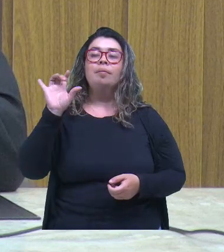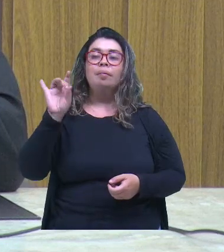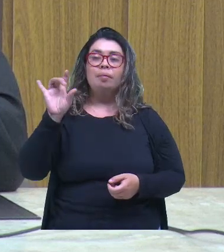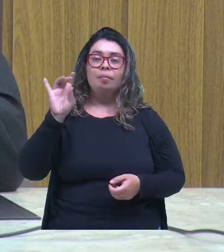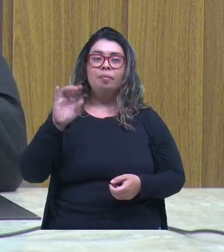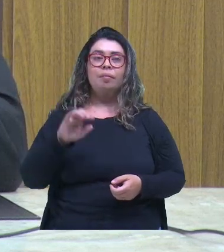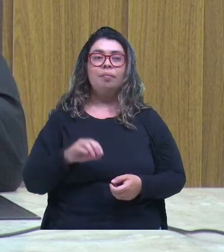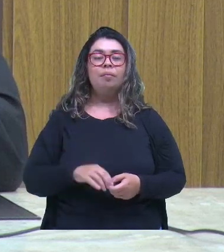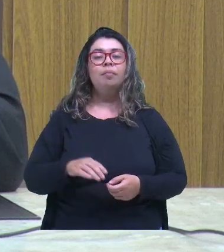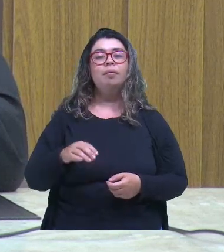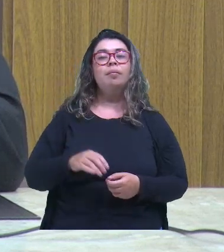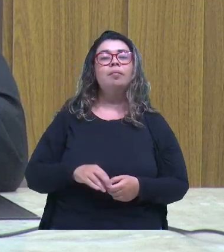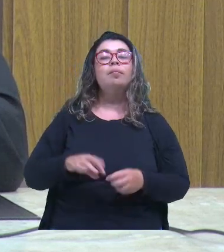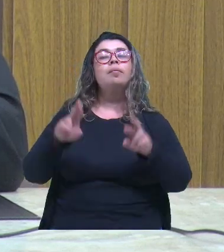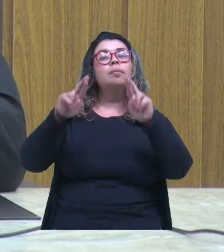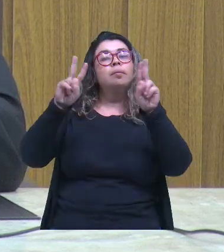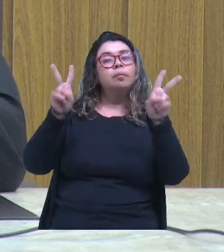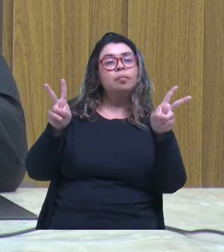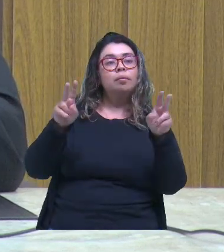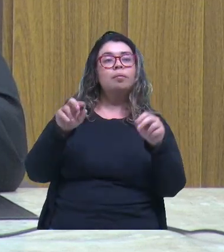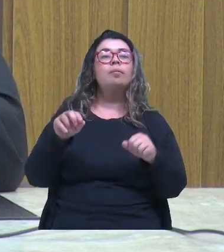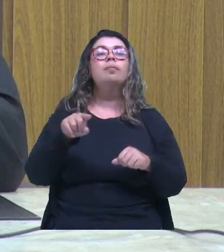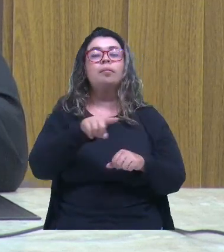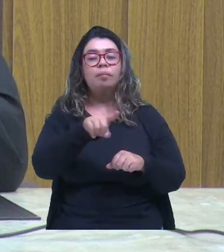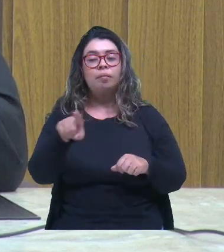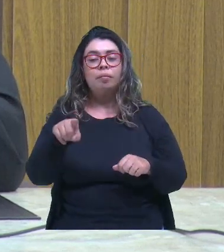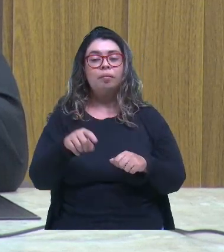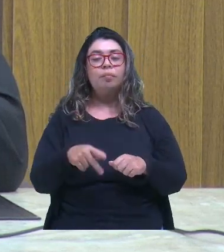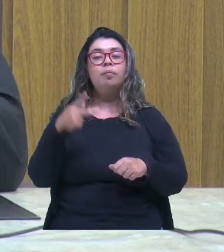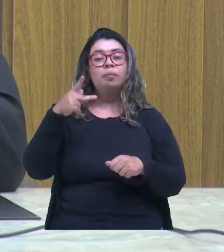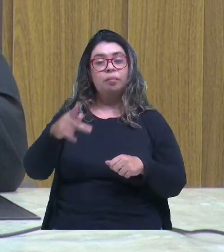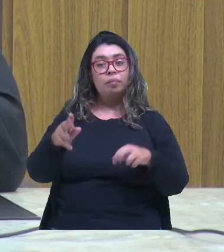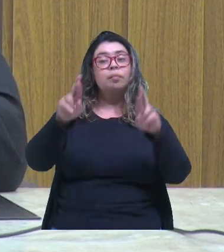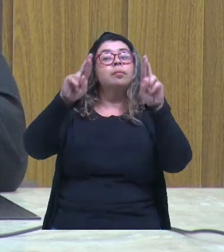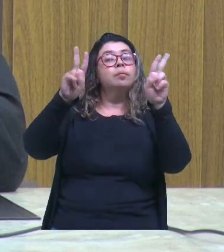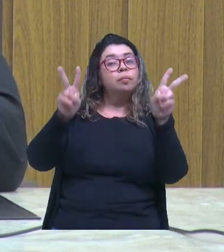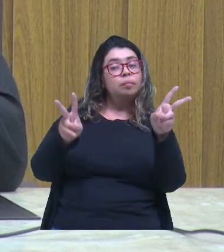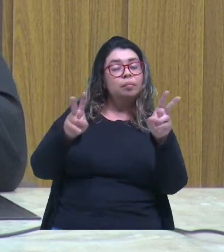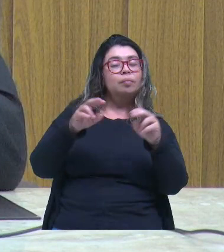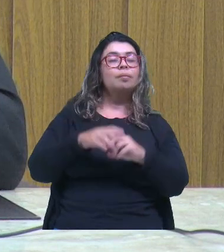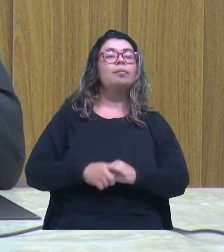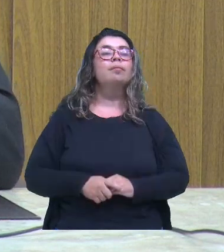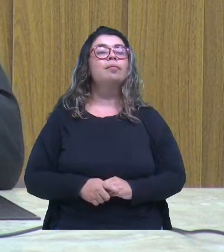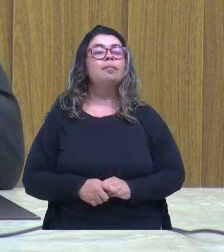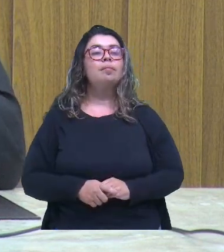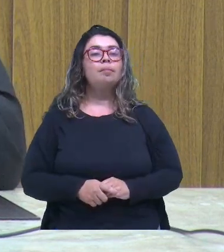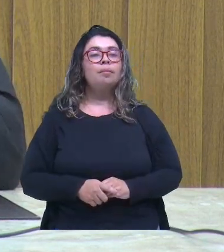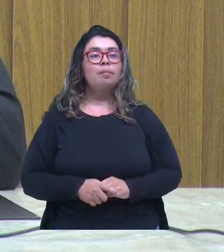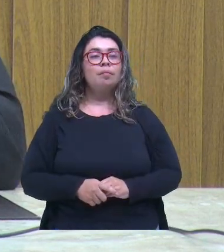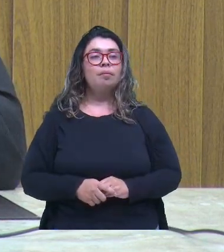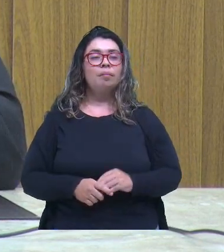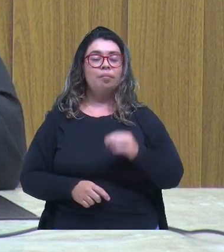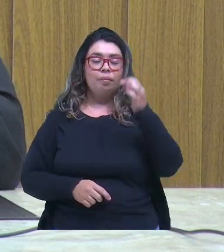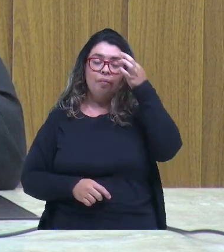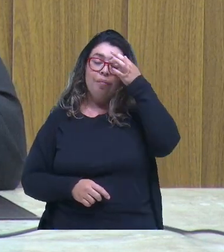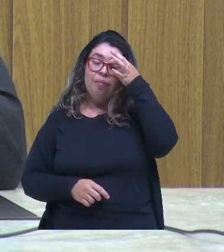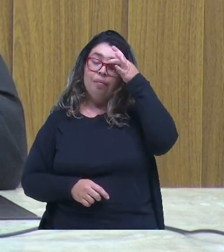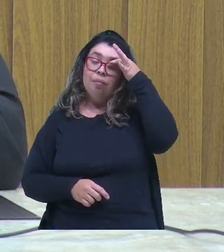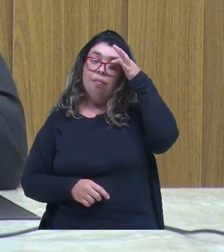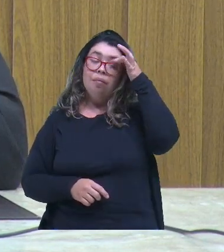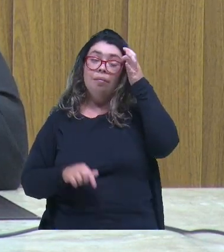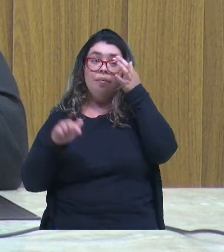o distingue. E vocês foram distinguidos. E esse hábito pode ser a